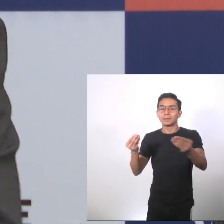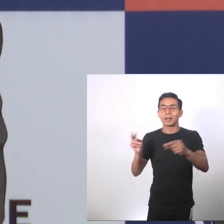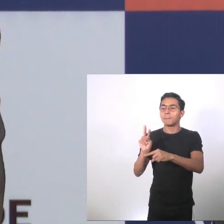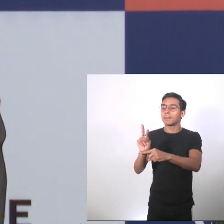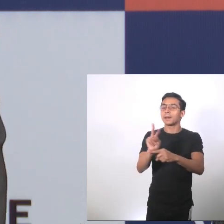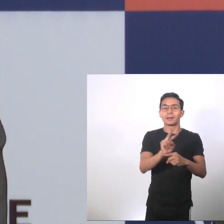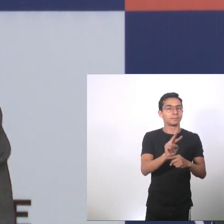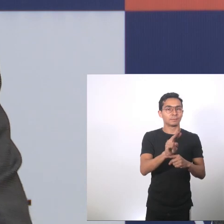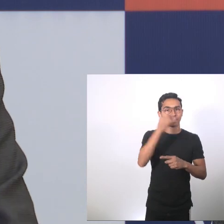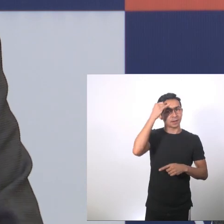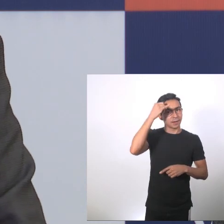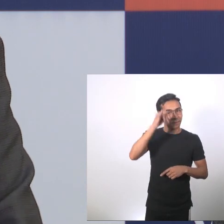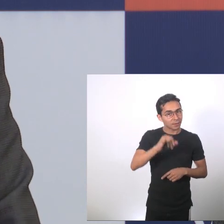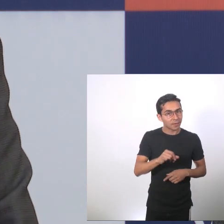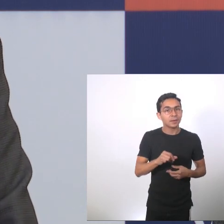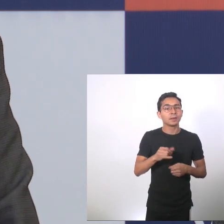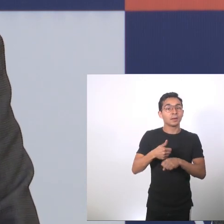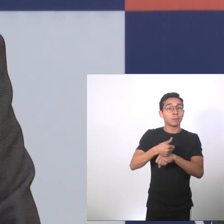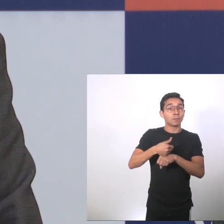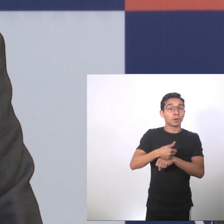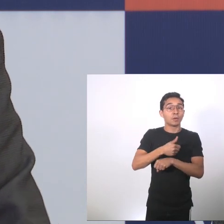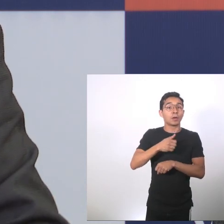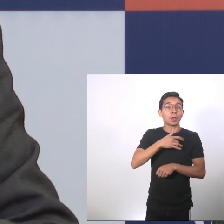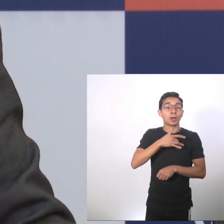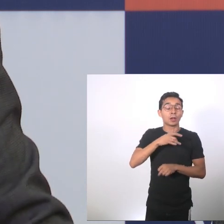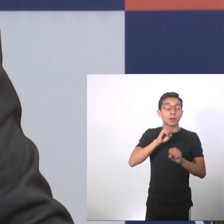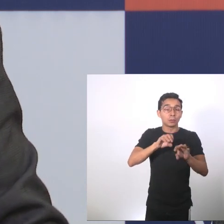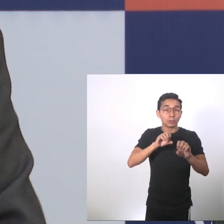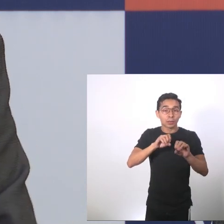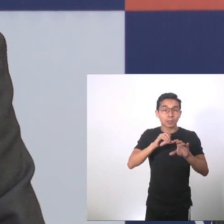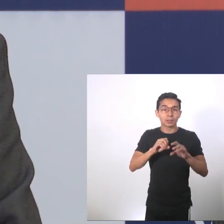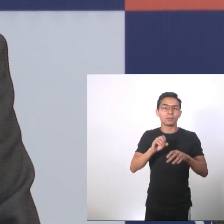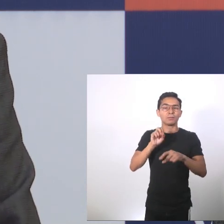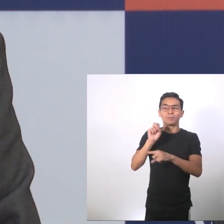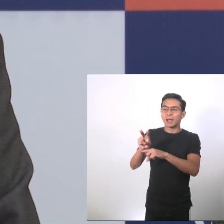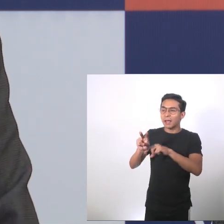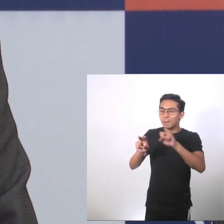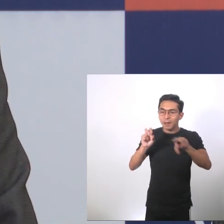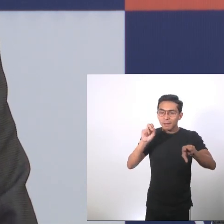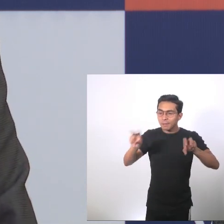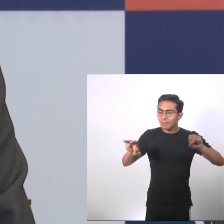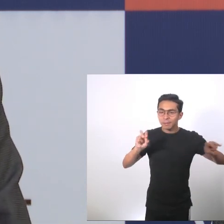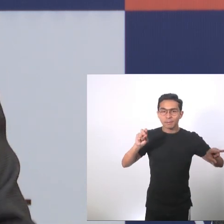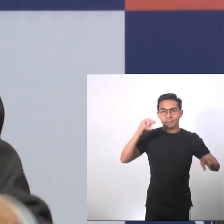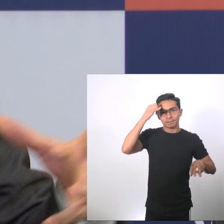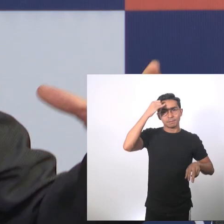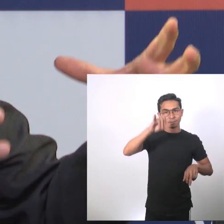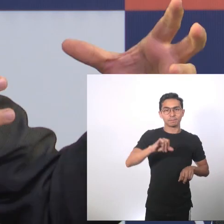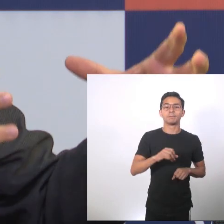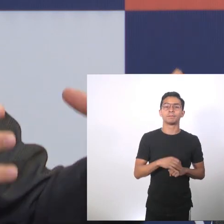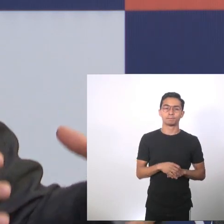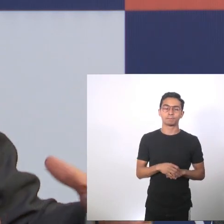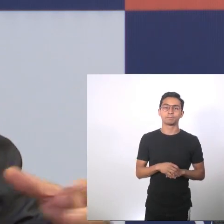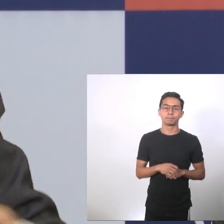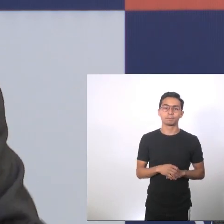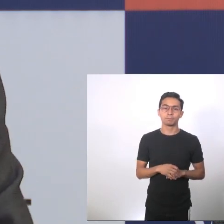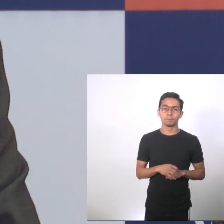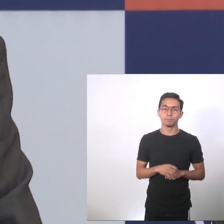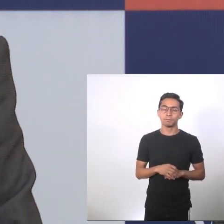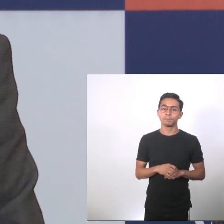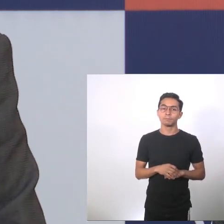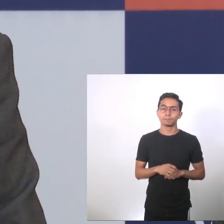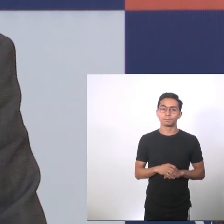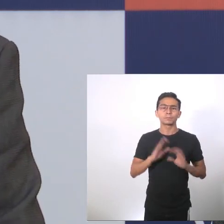contaminação entre os profissionais da educação. Então, essas são as orientações. Vocês já tiveram com muito